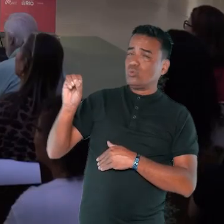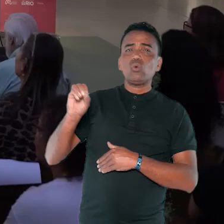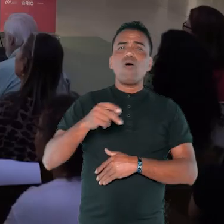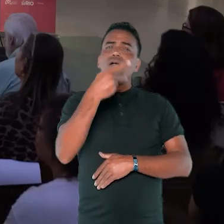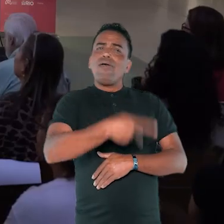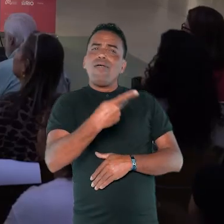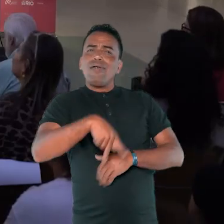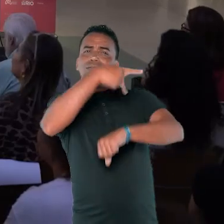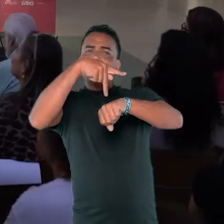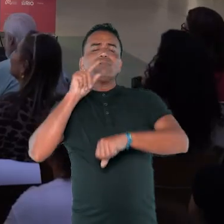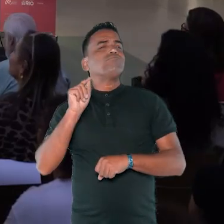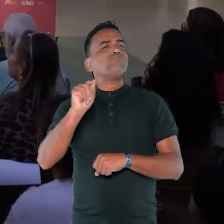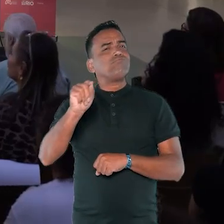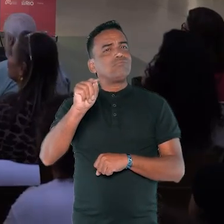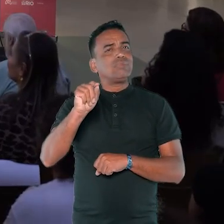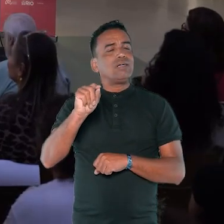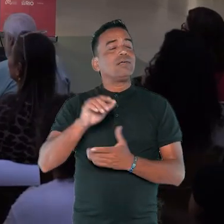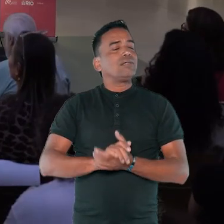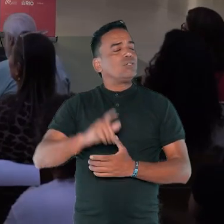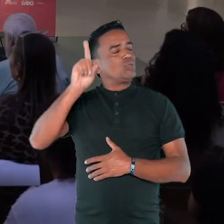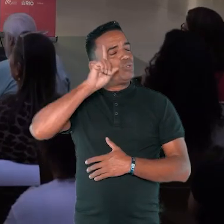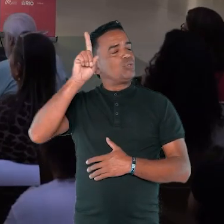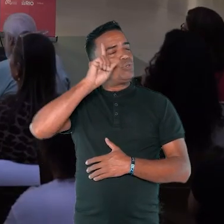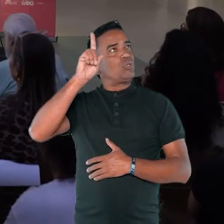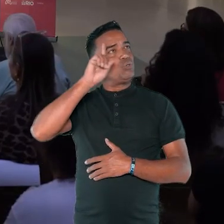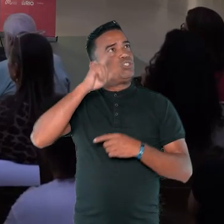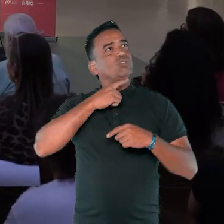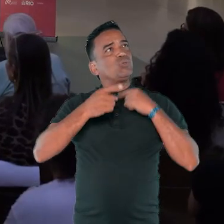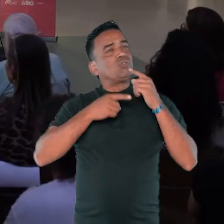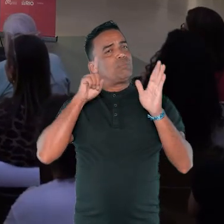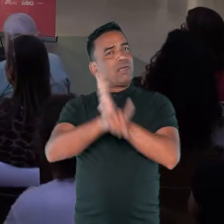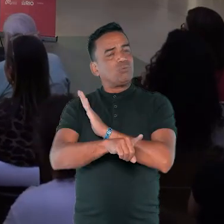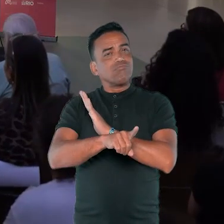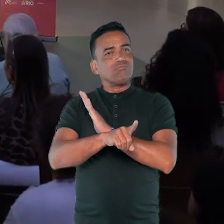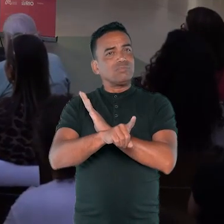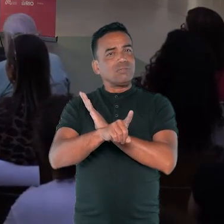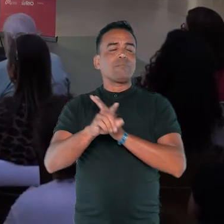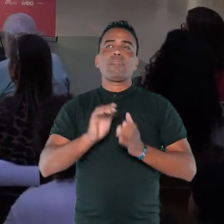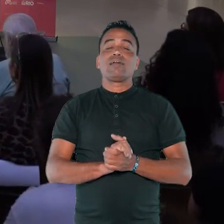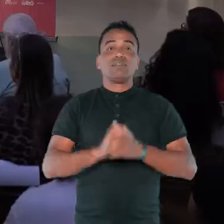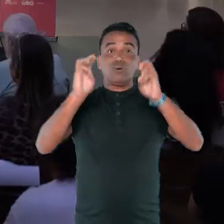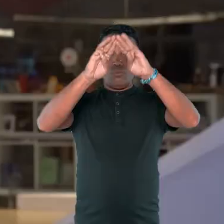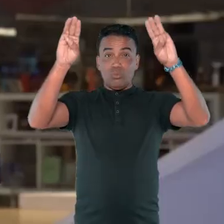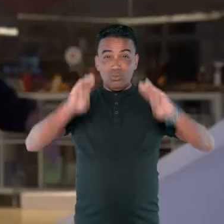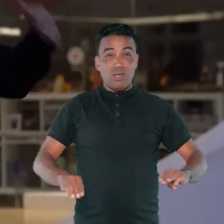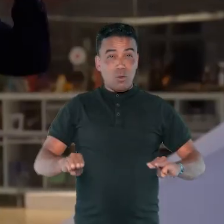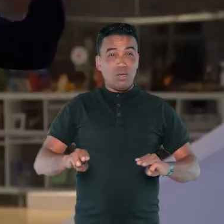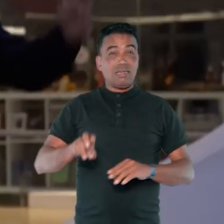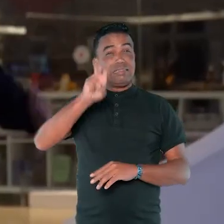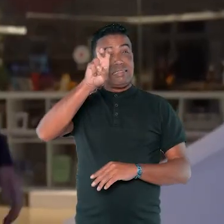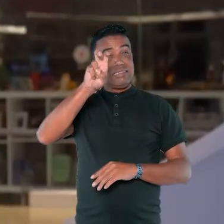E eu acho que é a pergunta que a gente tem feito todos os dias. E o Museu da Manhã aqui é regido por 5 grandes perguntas que